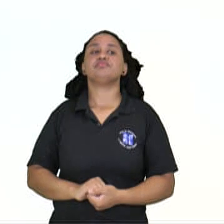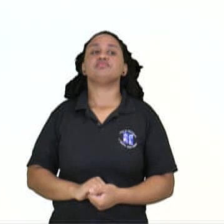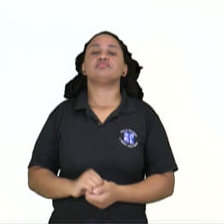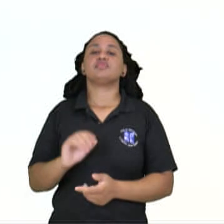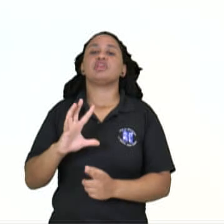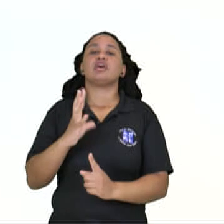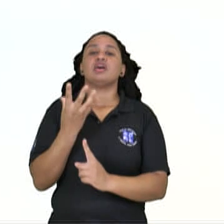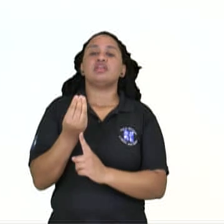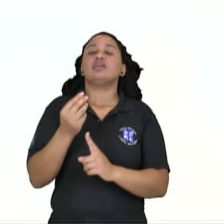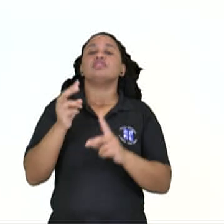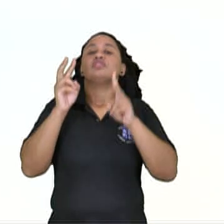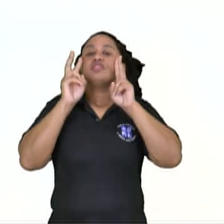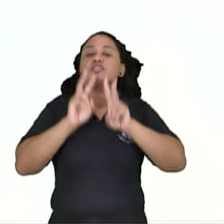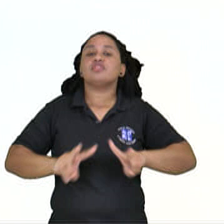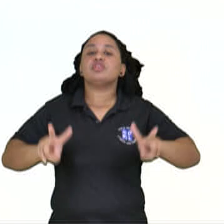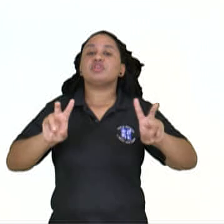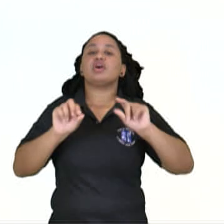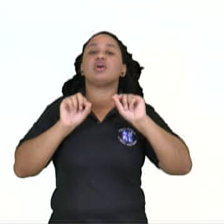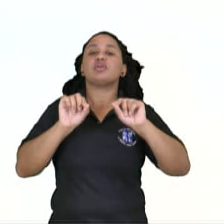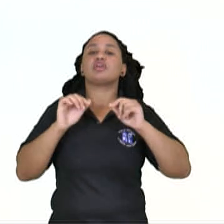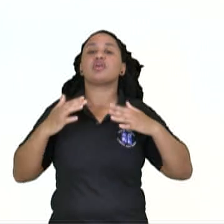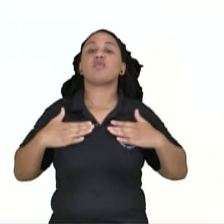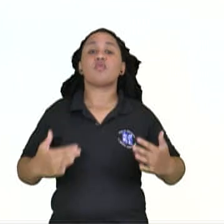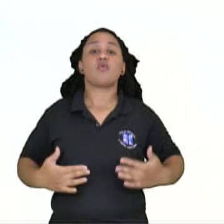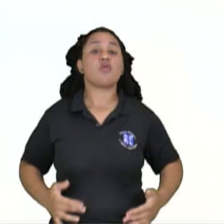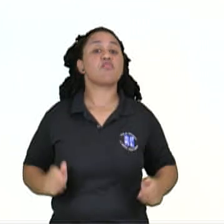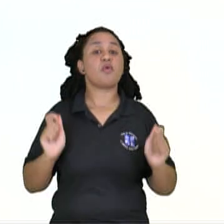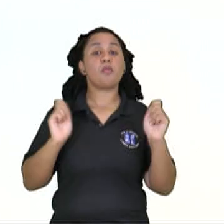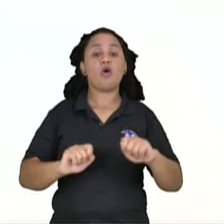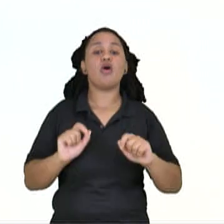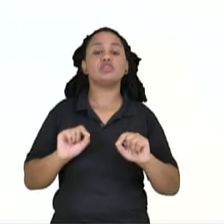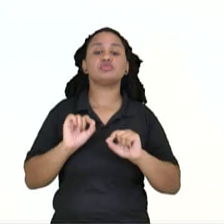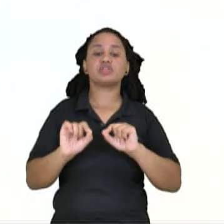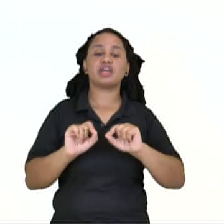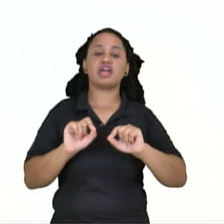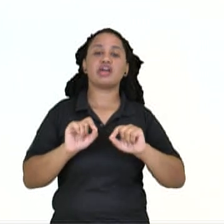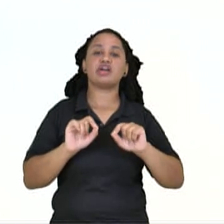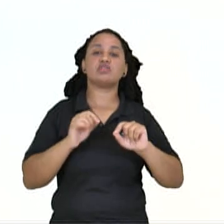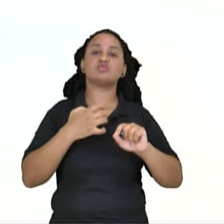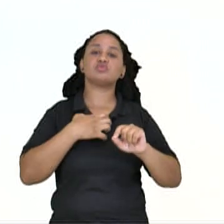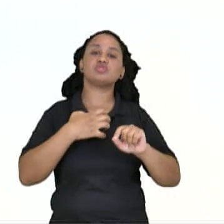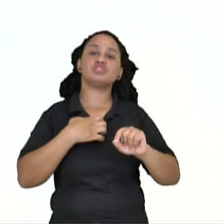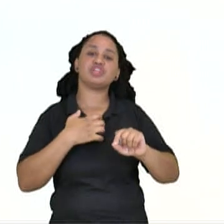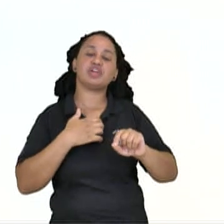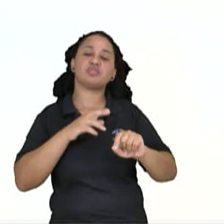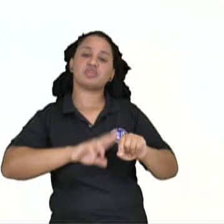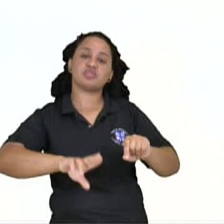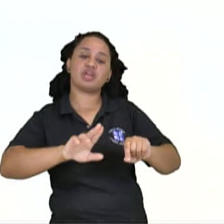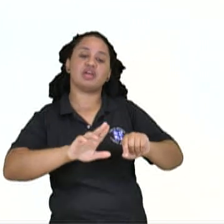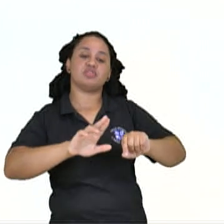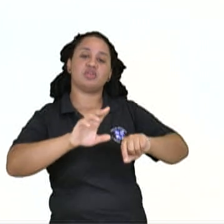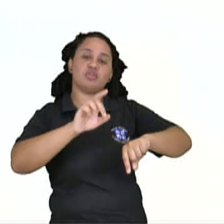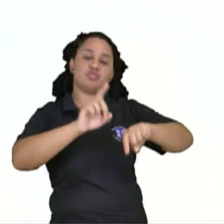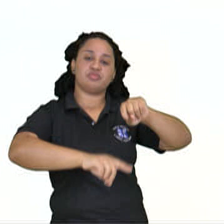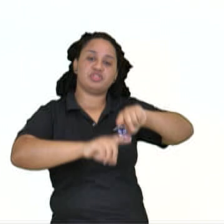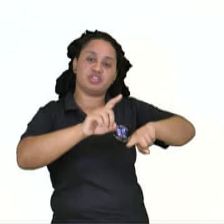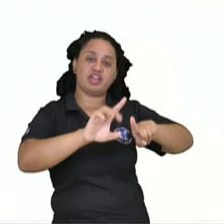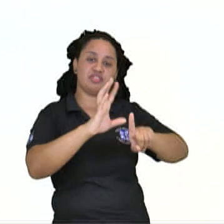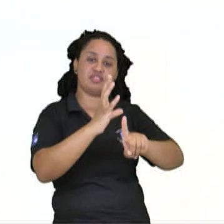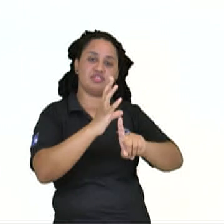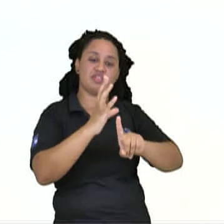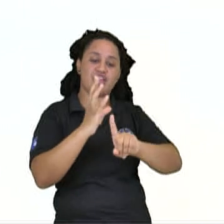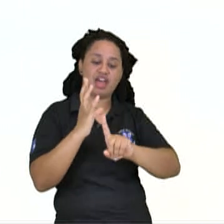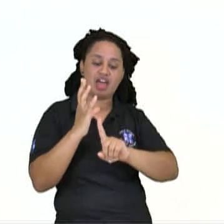Nas artes visuais, o corpo pode ser a extensão entre o objeto artístico e a